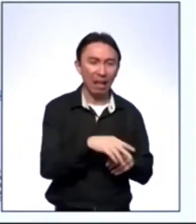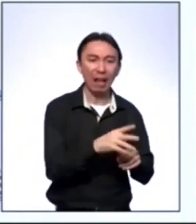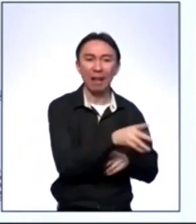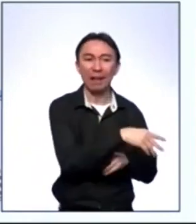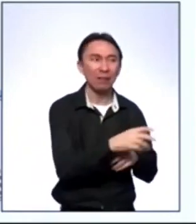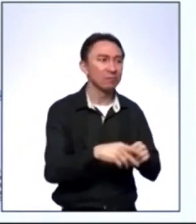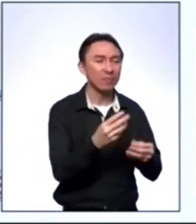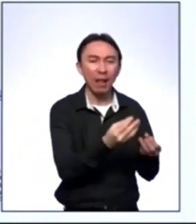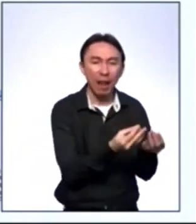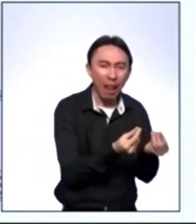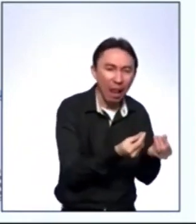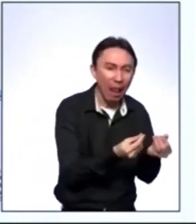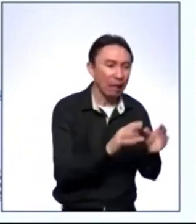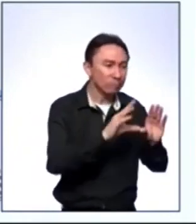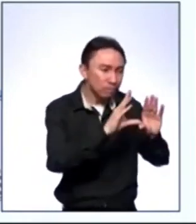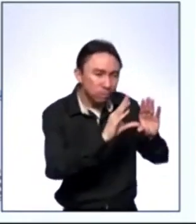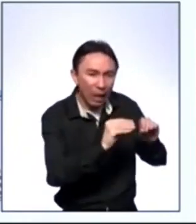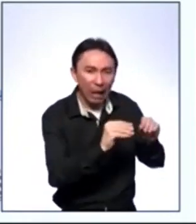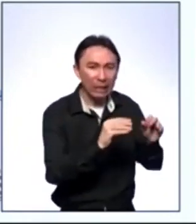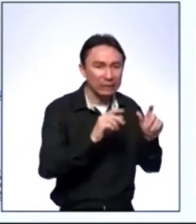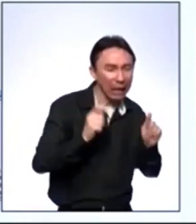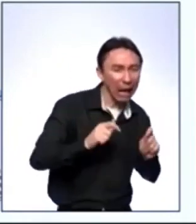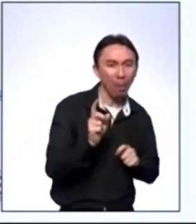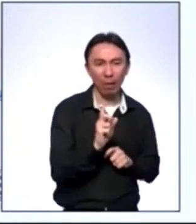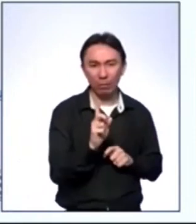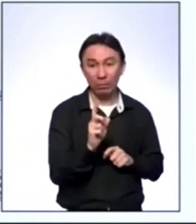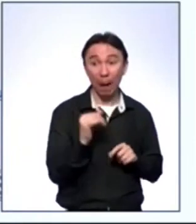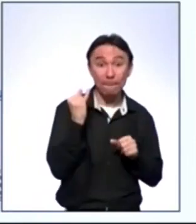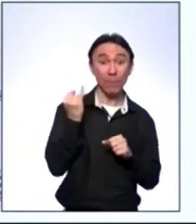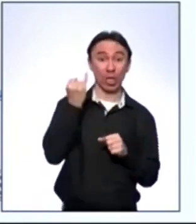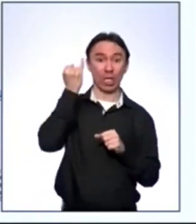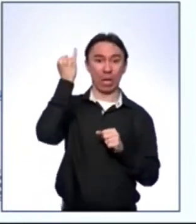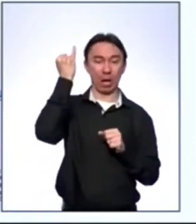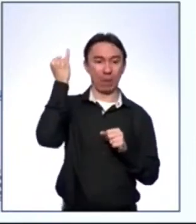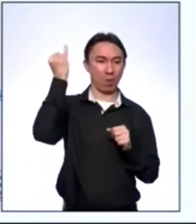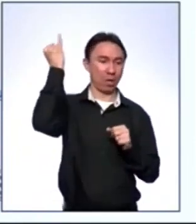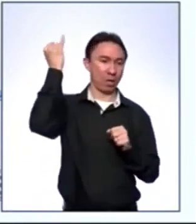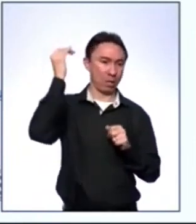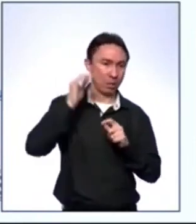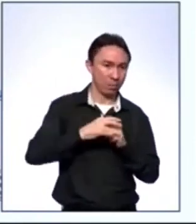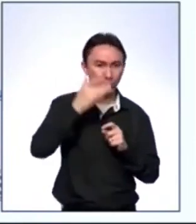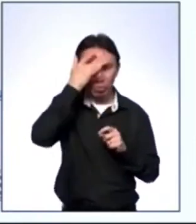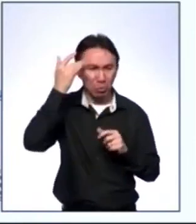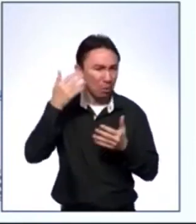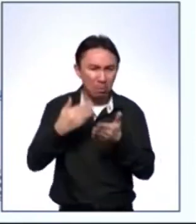imateriais, que têm importância para todos os povos da humanidade. Que